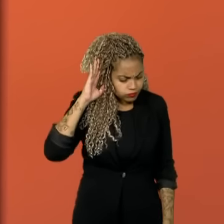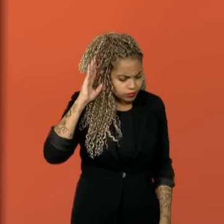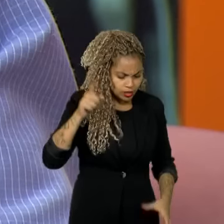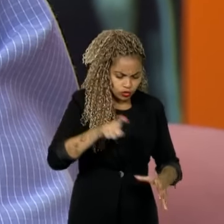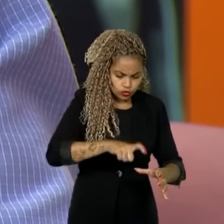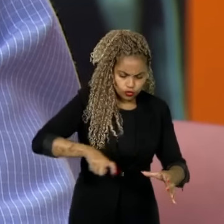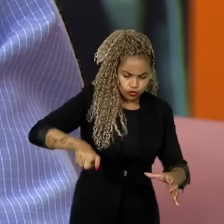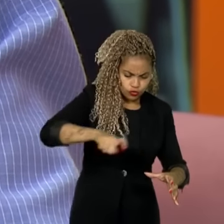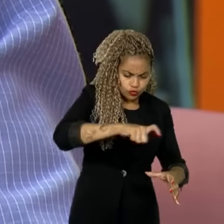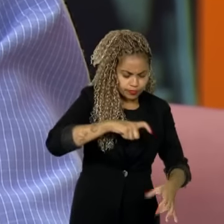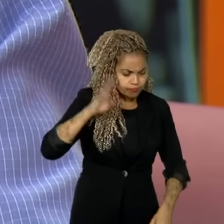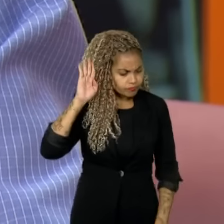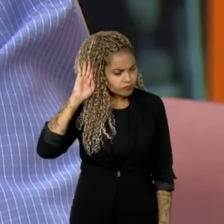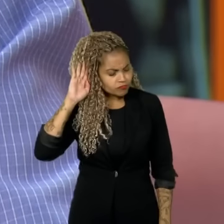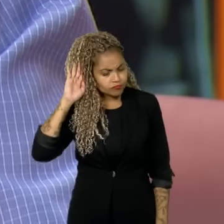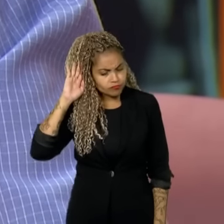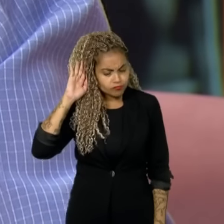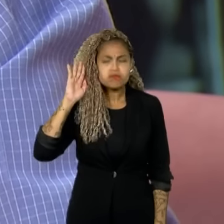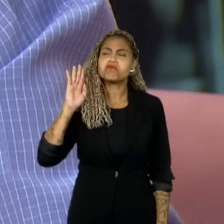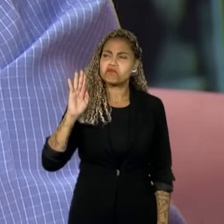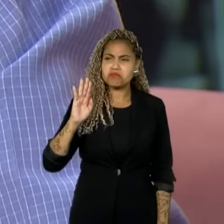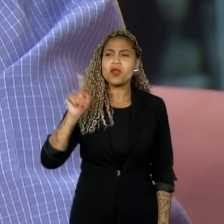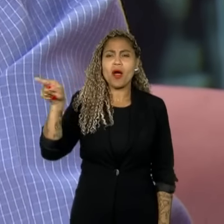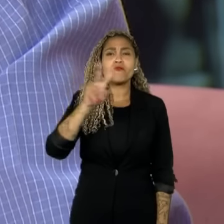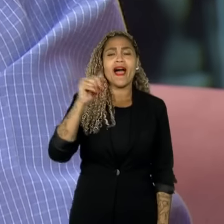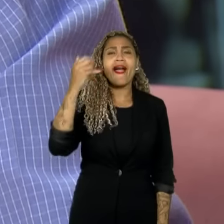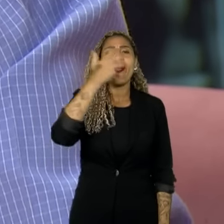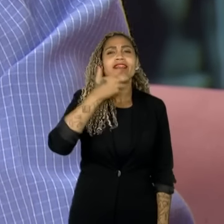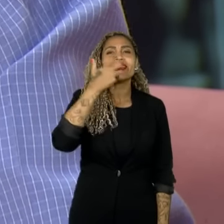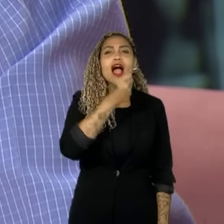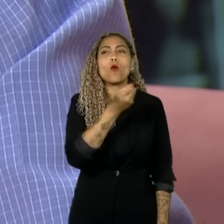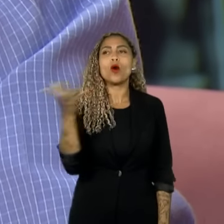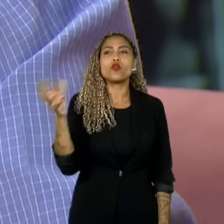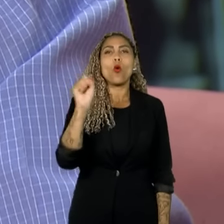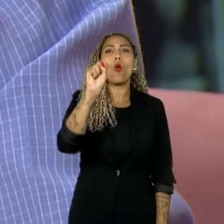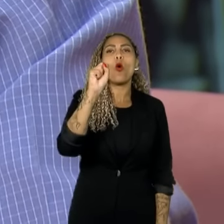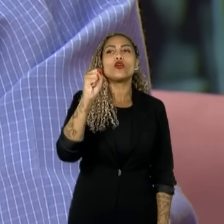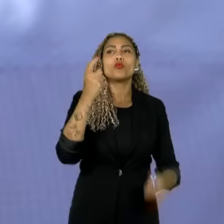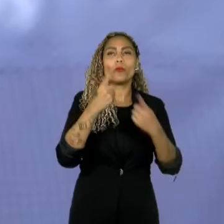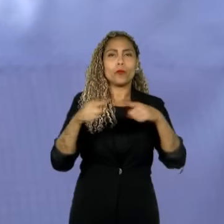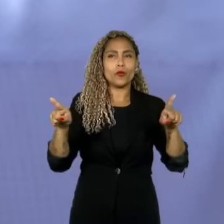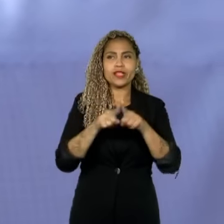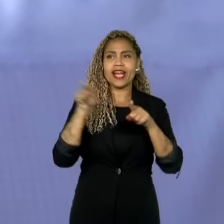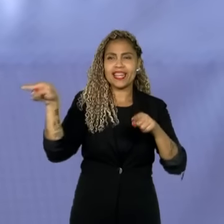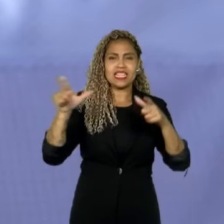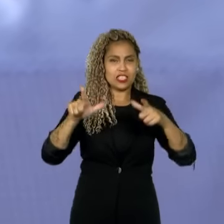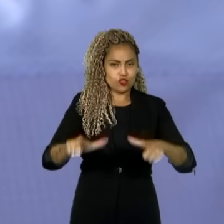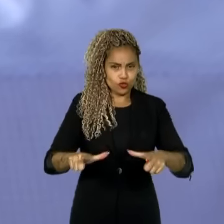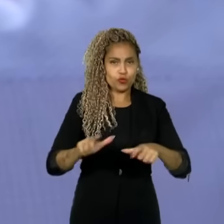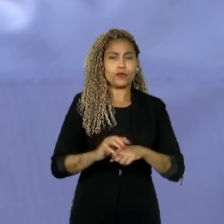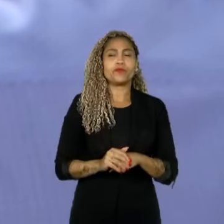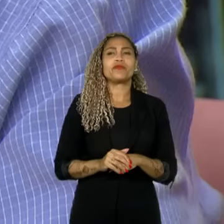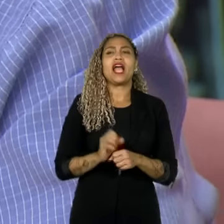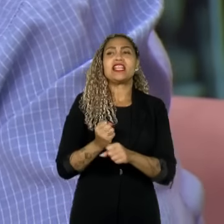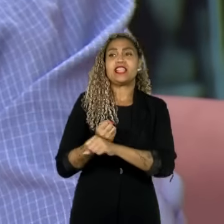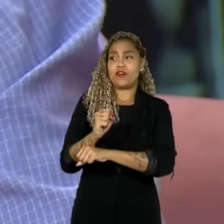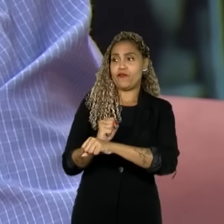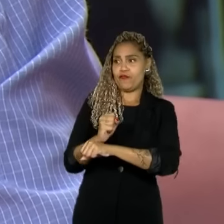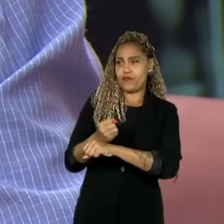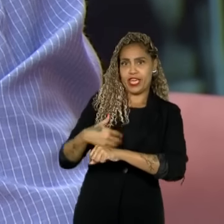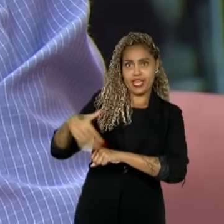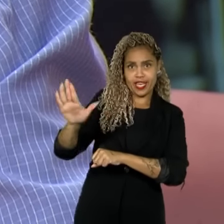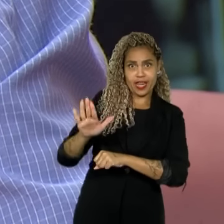ela vai cantar 8 músicas desse disco no final do próximo programa do Flávio. Se vira. Barato! Porque para